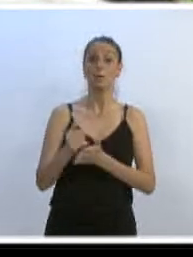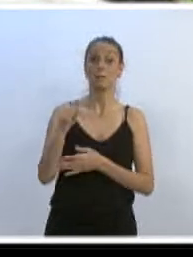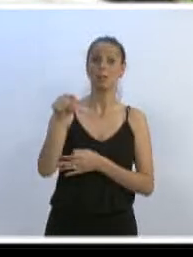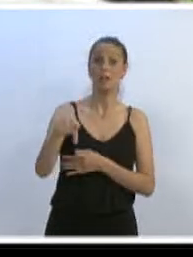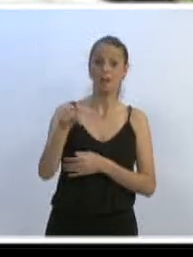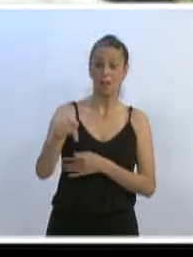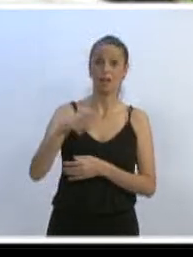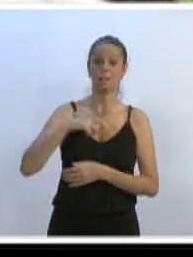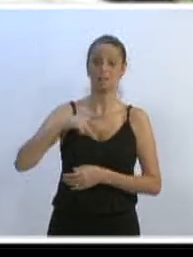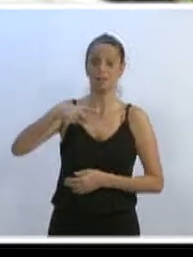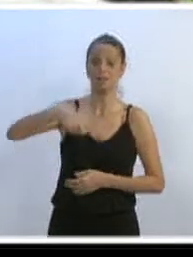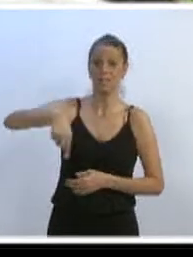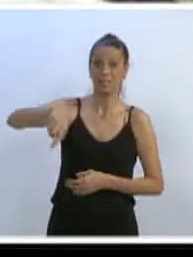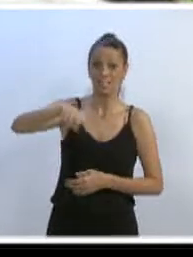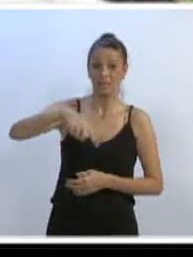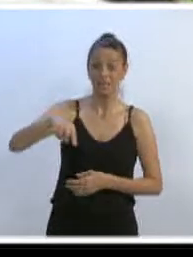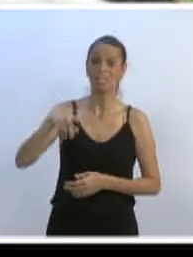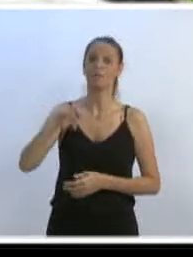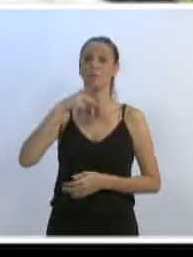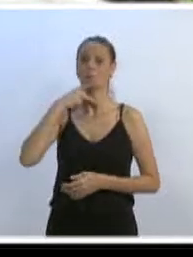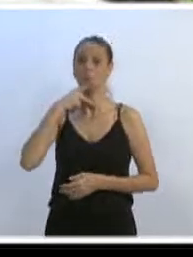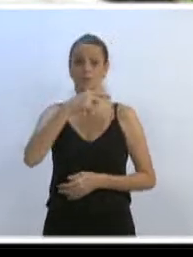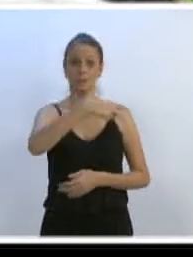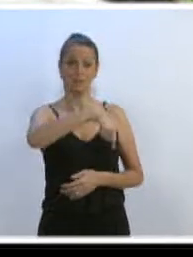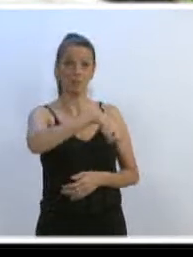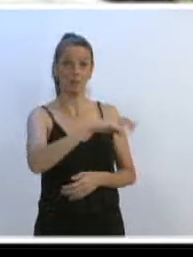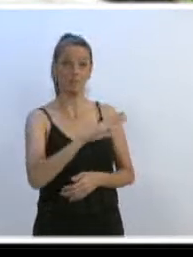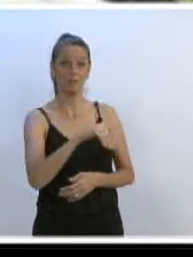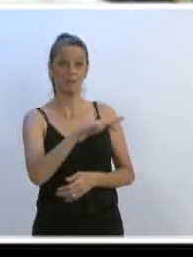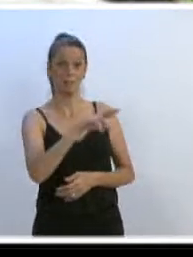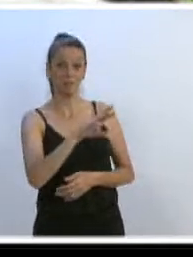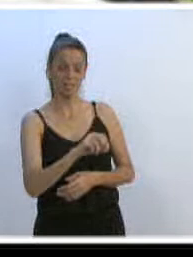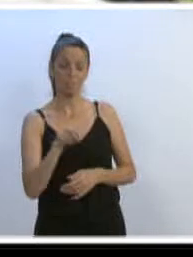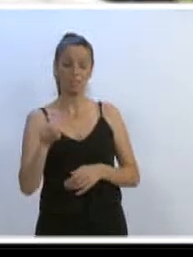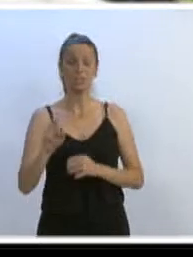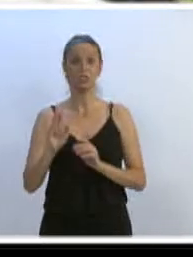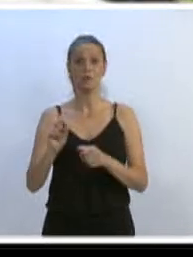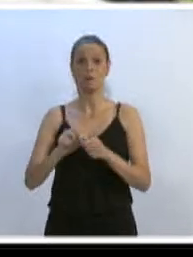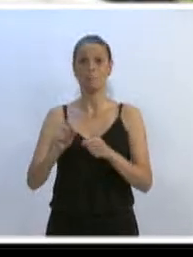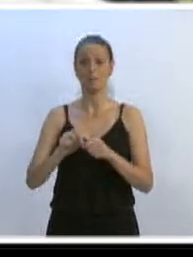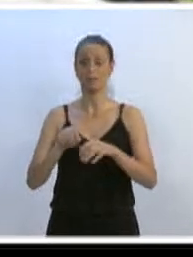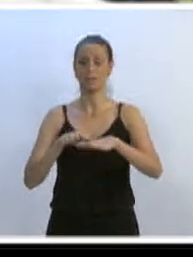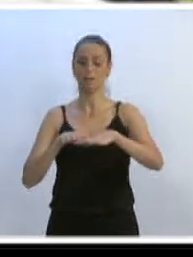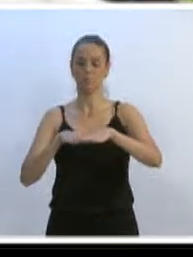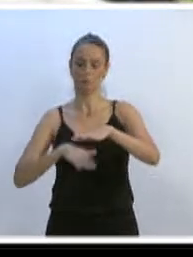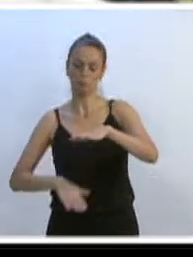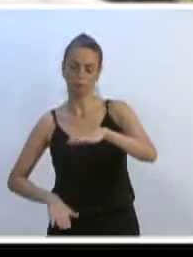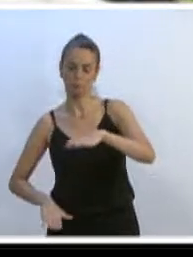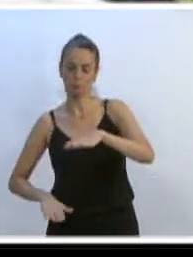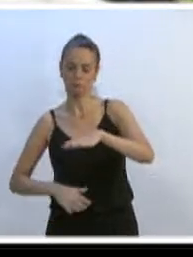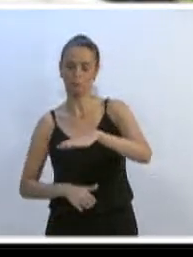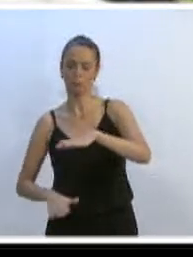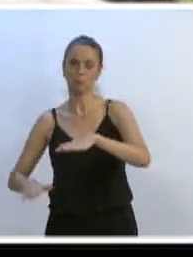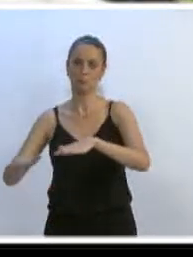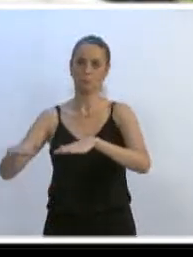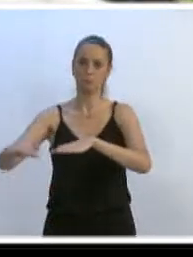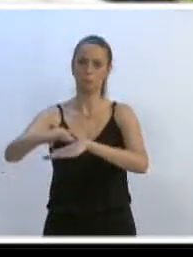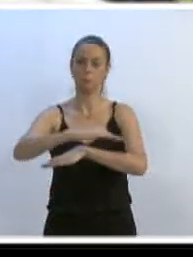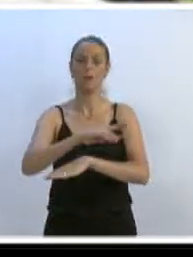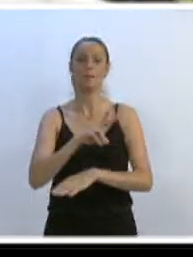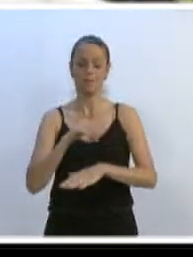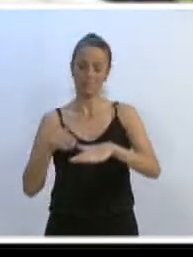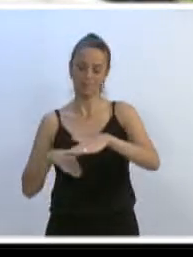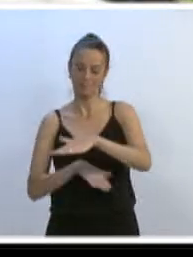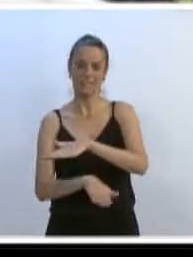pomerode já fazendo elevado viaduto através de pomerode é ele vai querer fazer a andar à frente pouco o serviço aqui